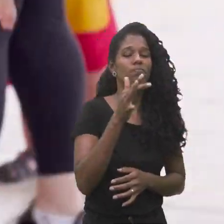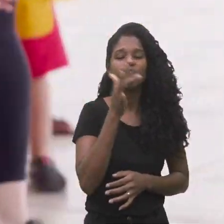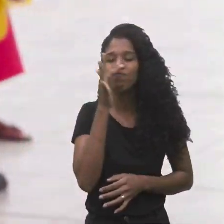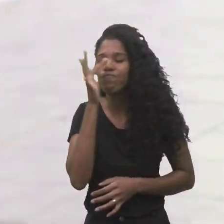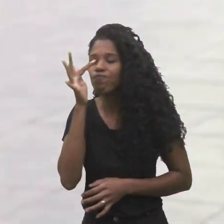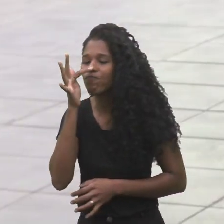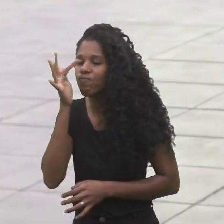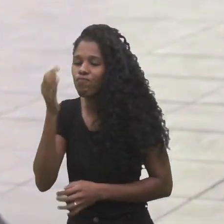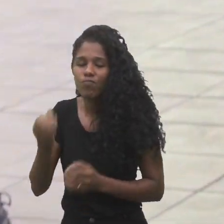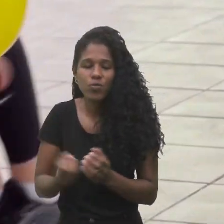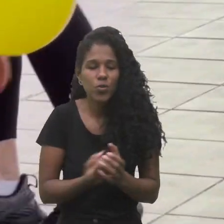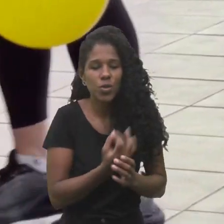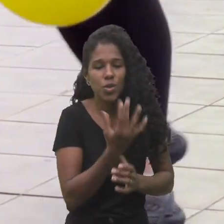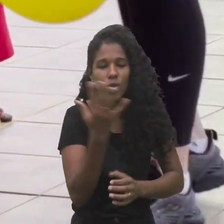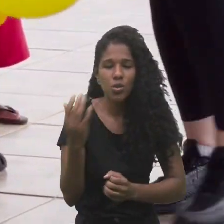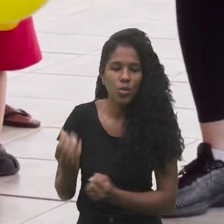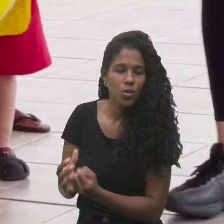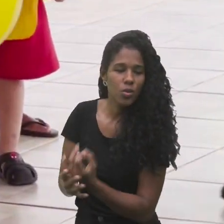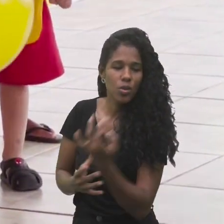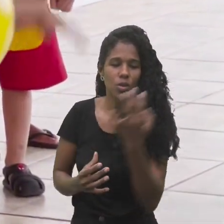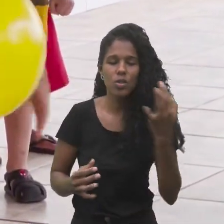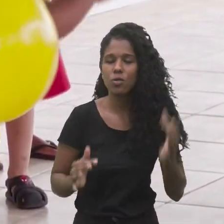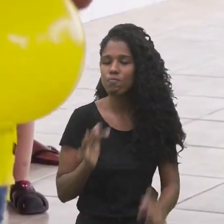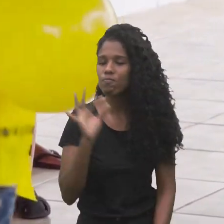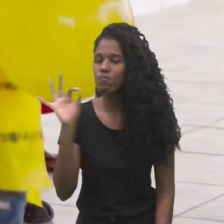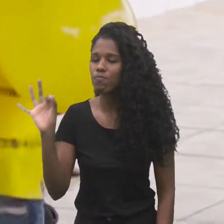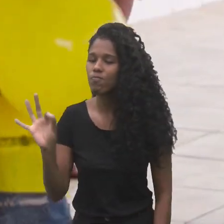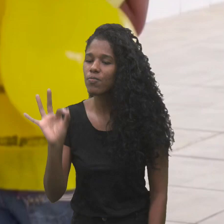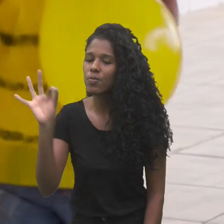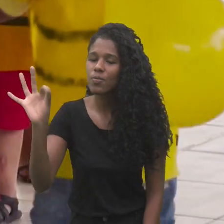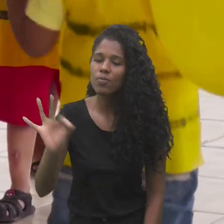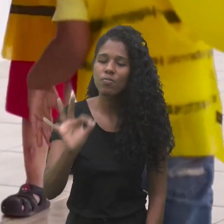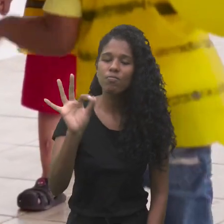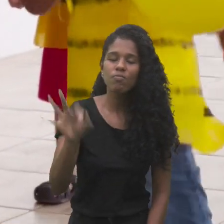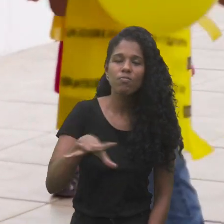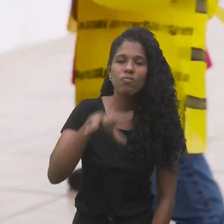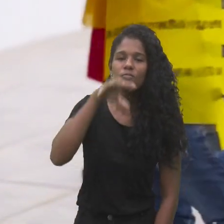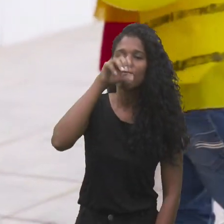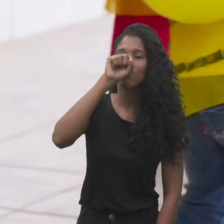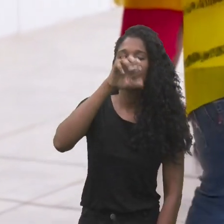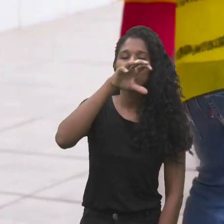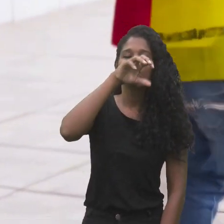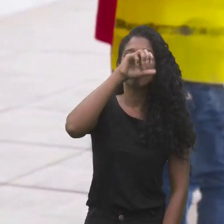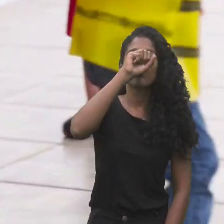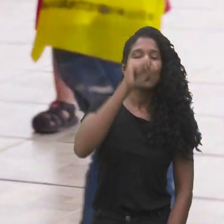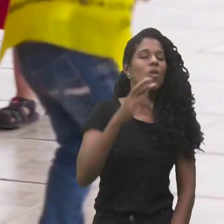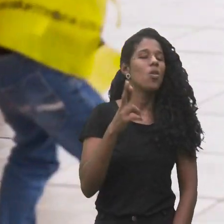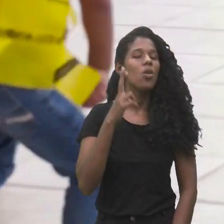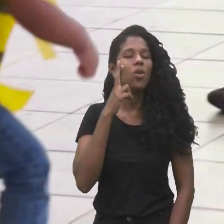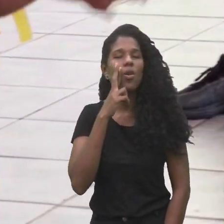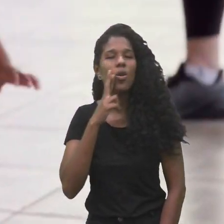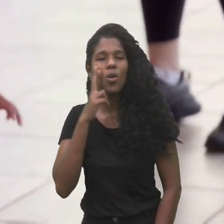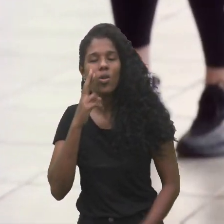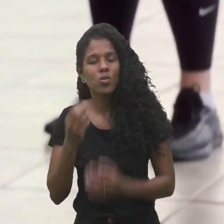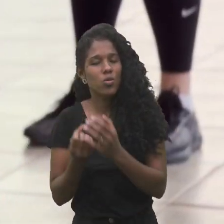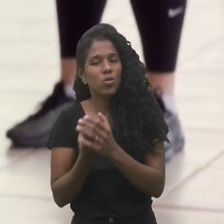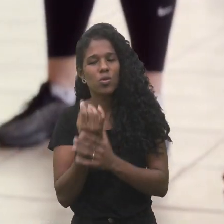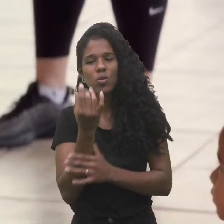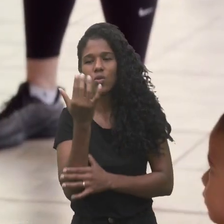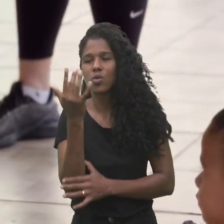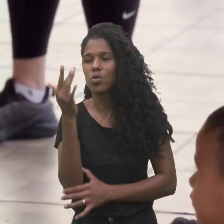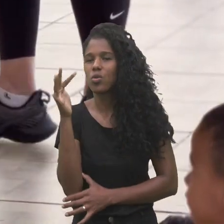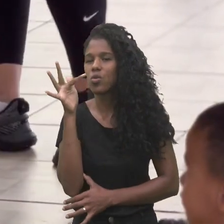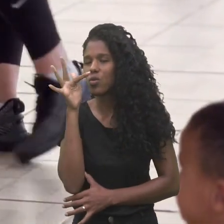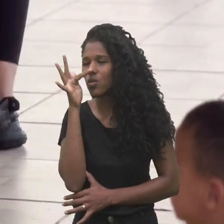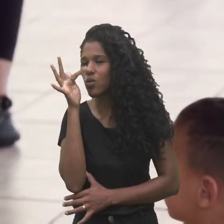com a cravina, valsar com jasmim. Da rosa pro cravo, do cravo pra rosa, da rosa